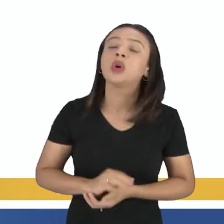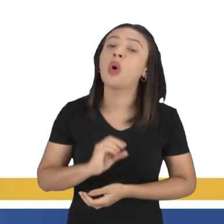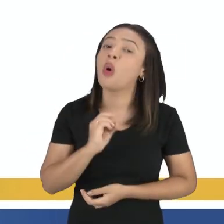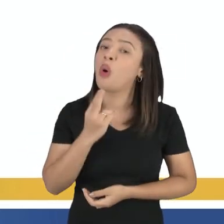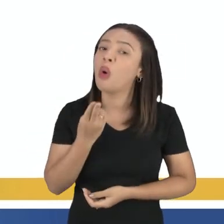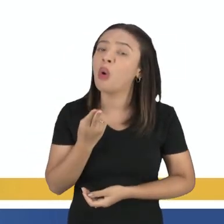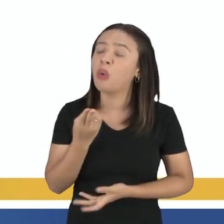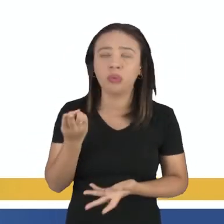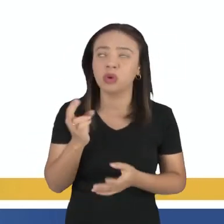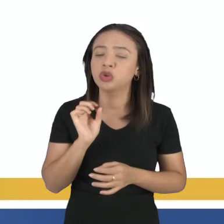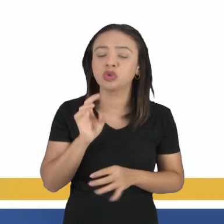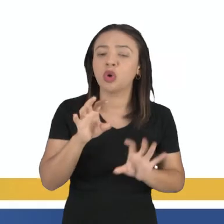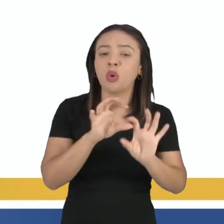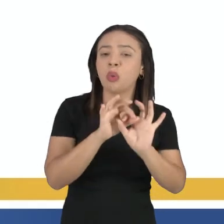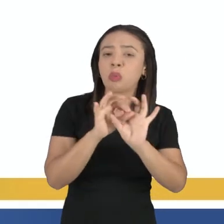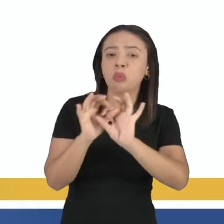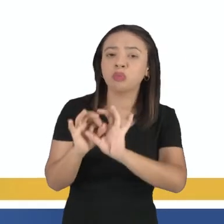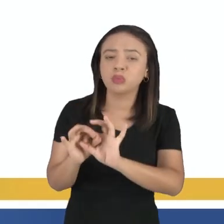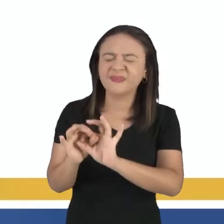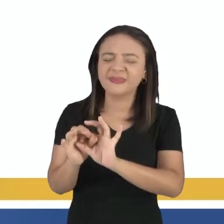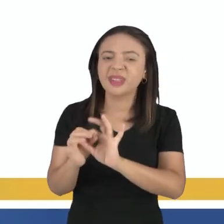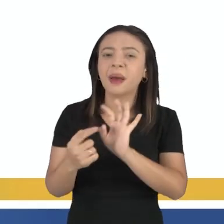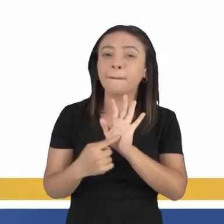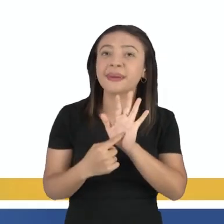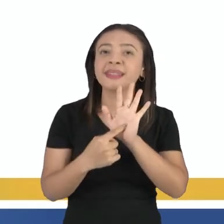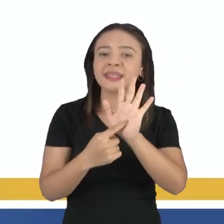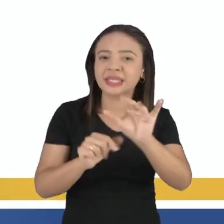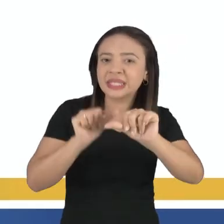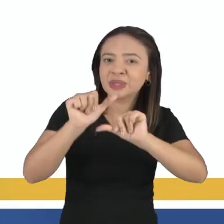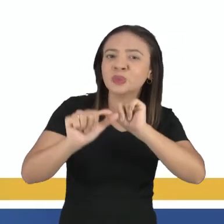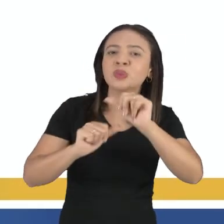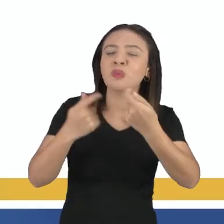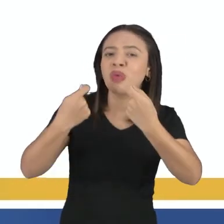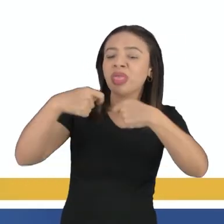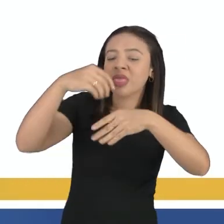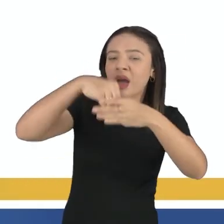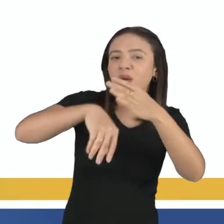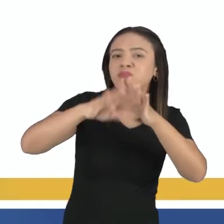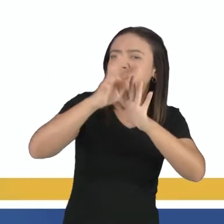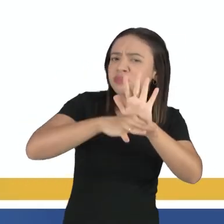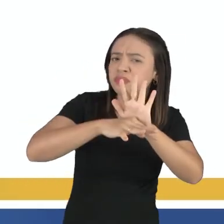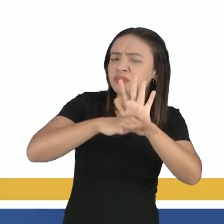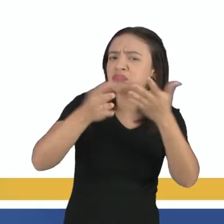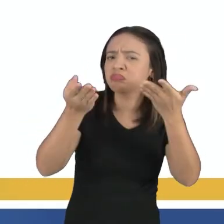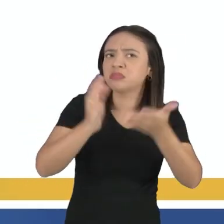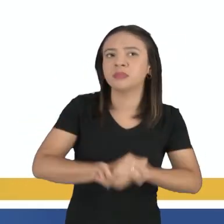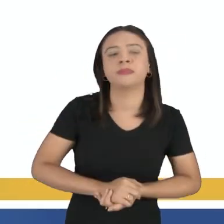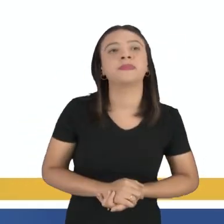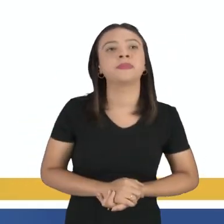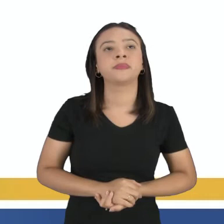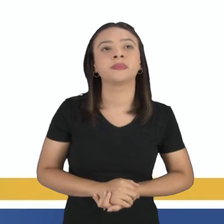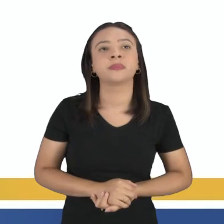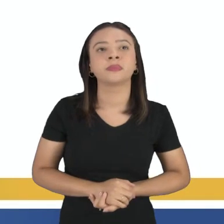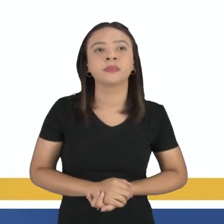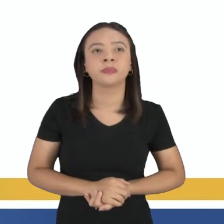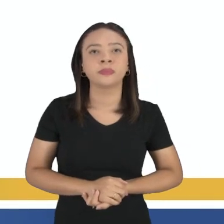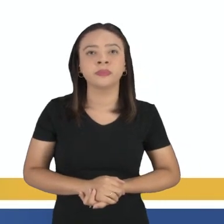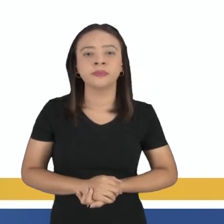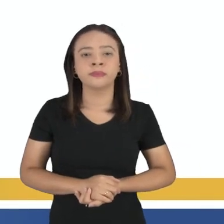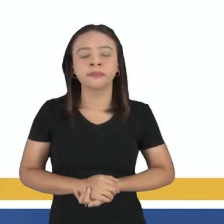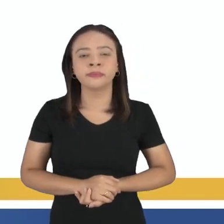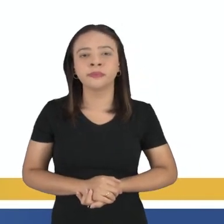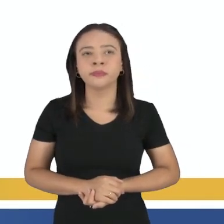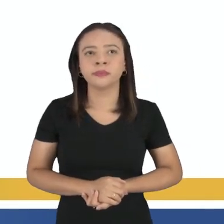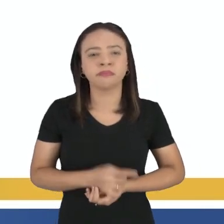gente pode ver que o contexto ele traz essas mudanças para dentro do texto? Fica aí essa indagação